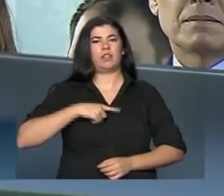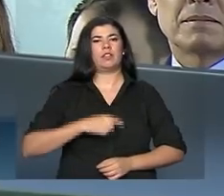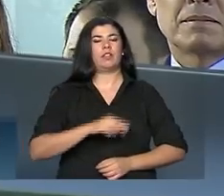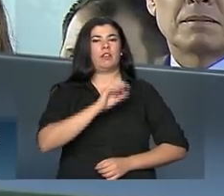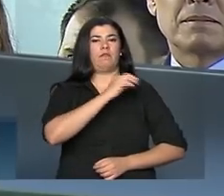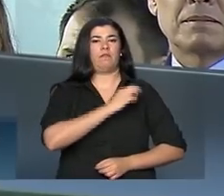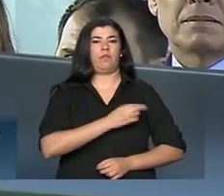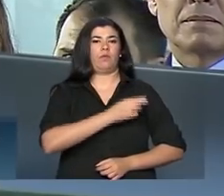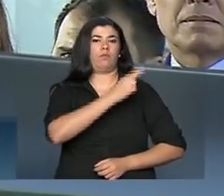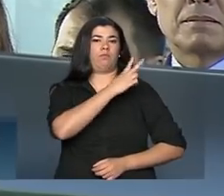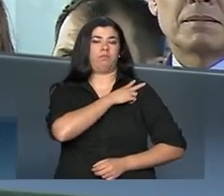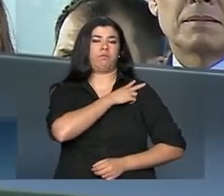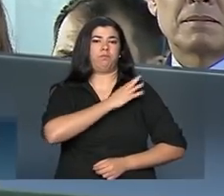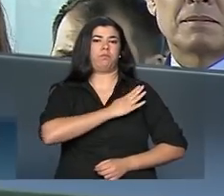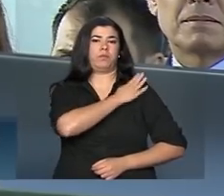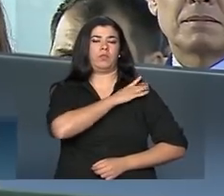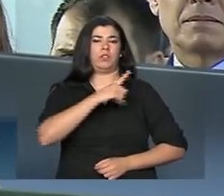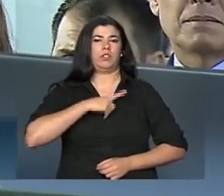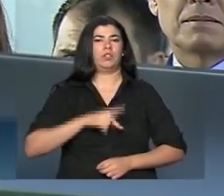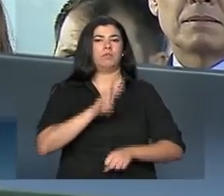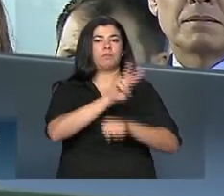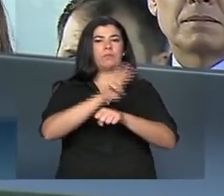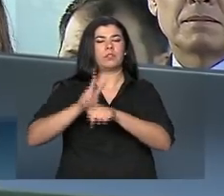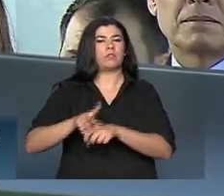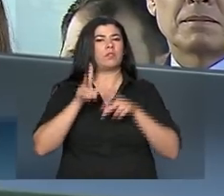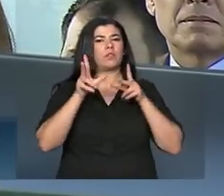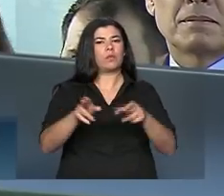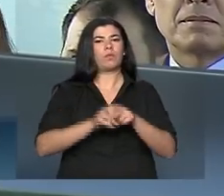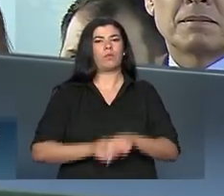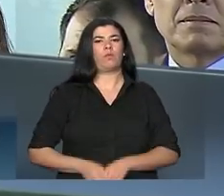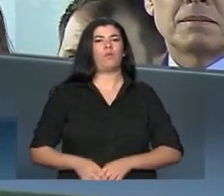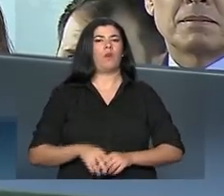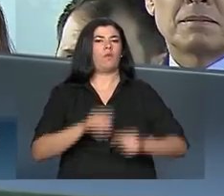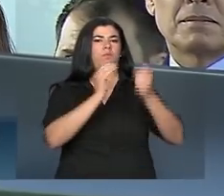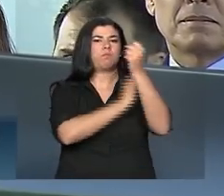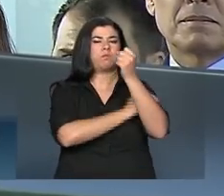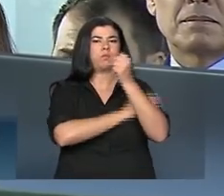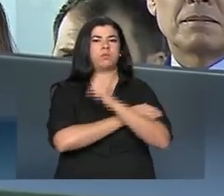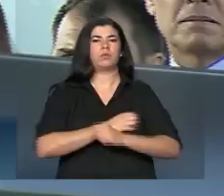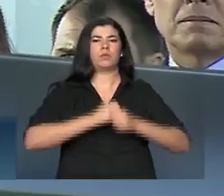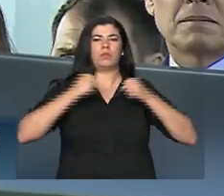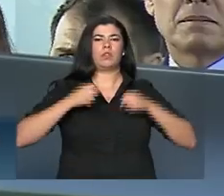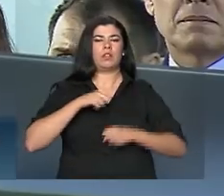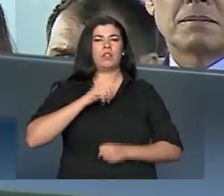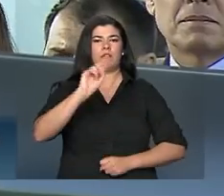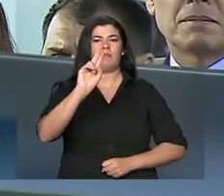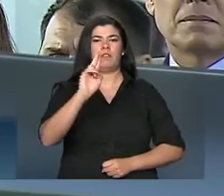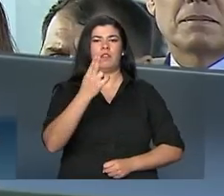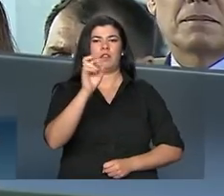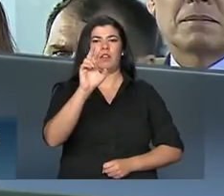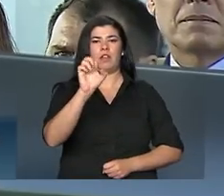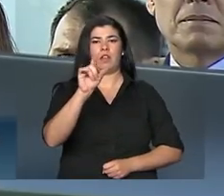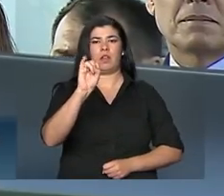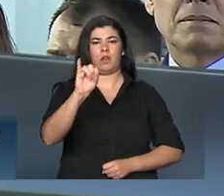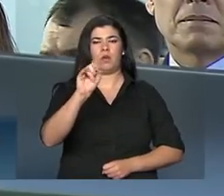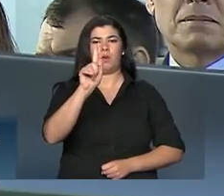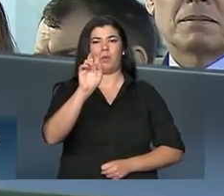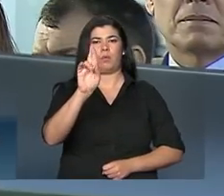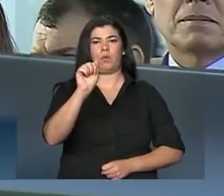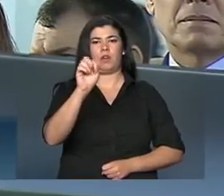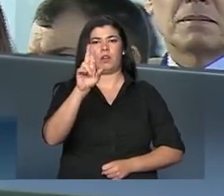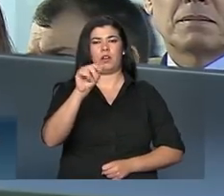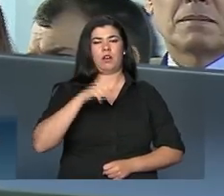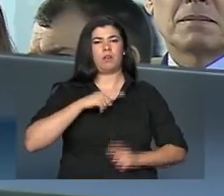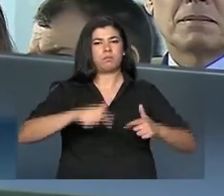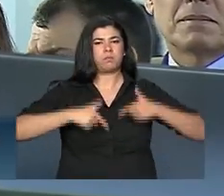vida, como fizeram os heróis de Guararapes. Reverenciamos sua honra e coragem para vencer desafios